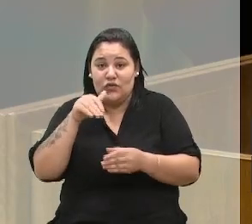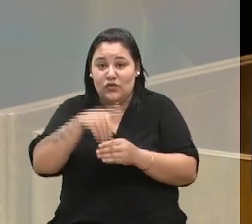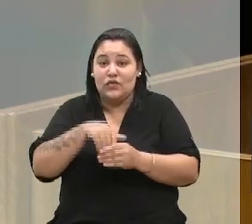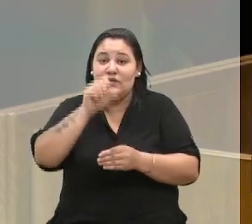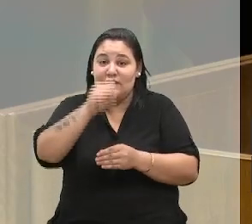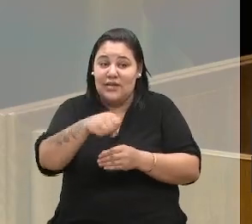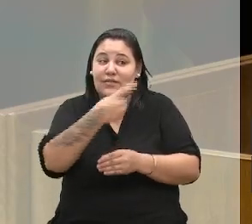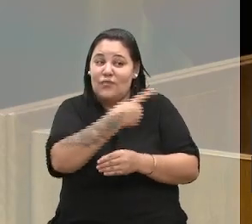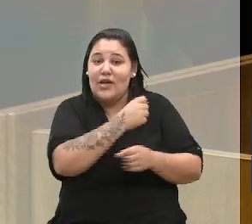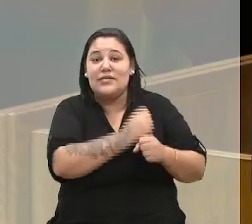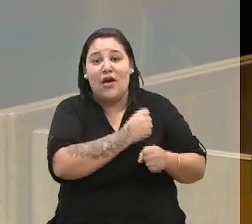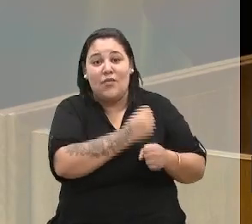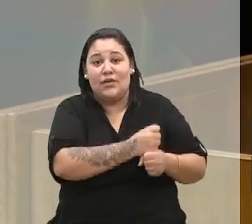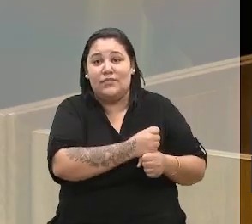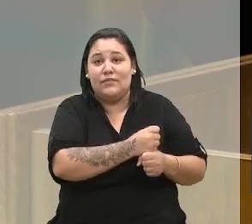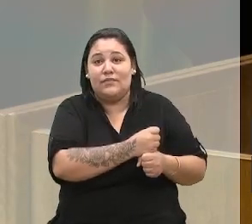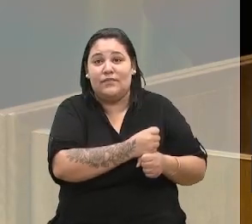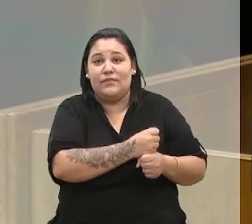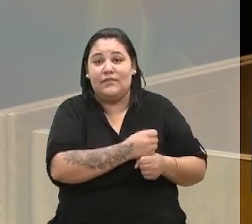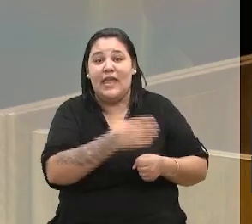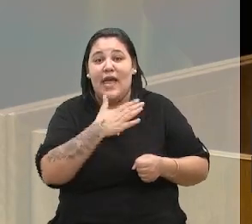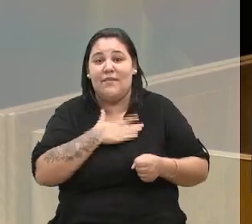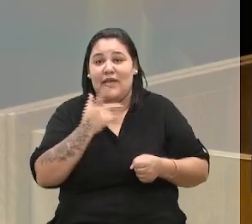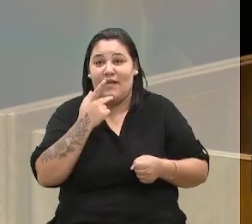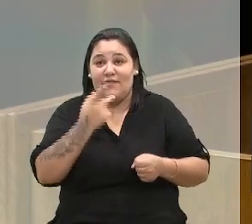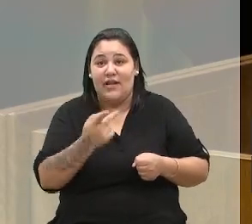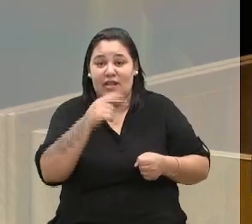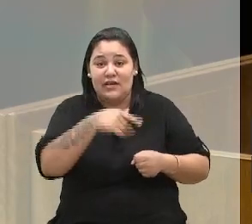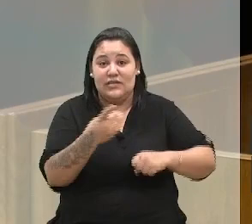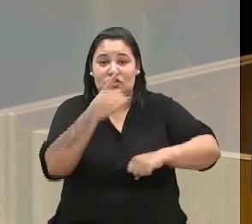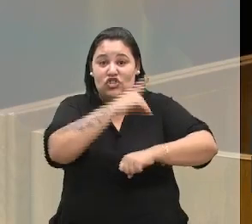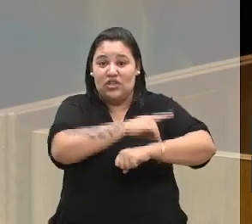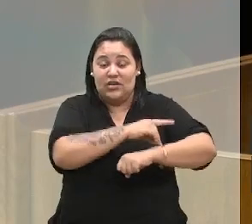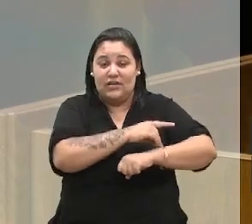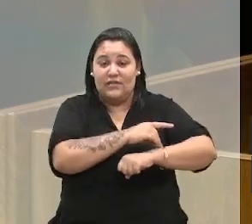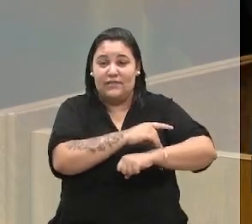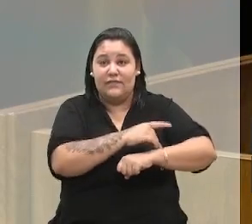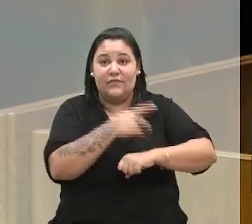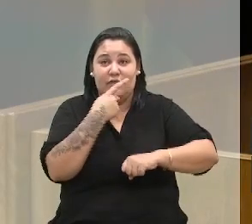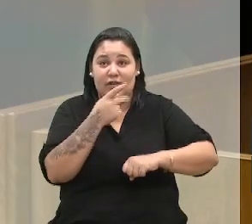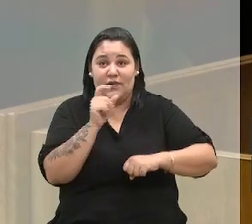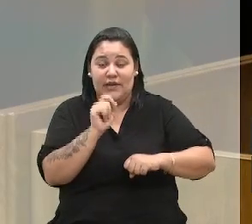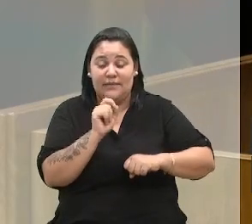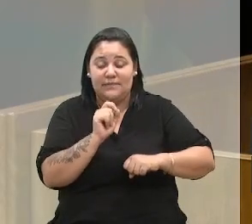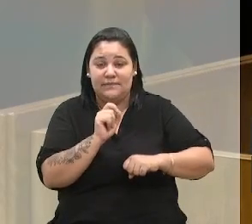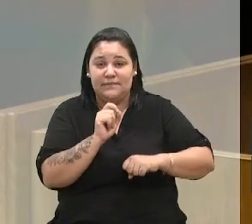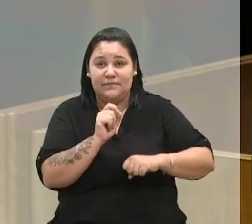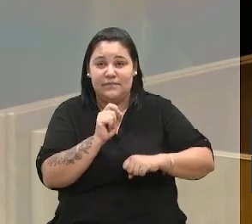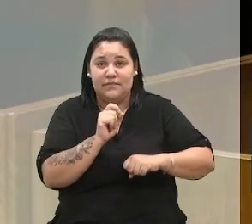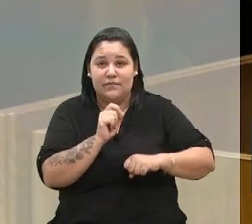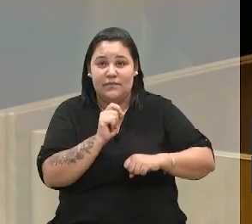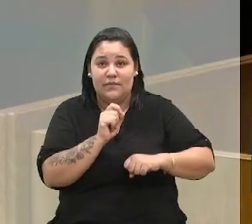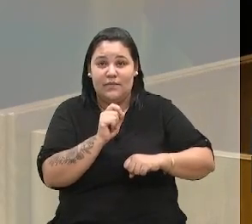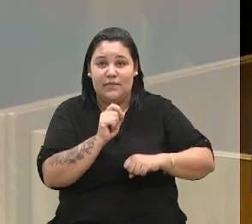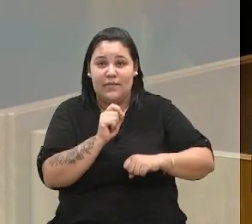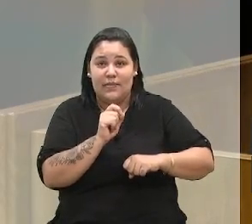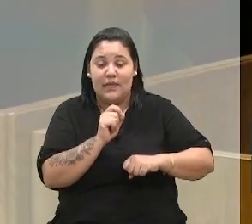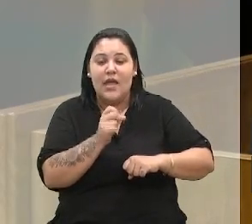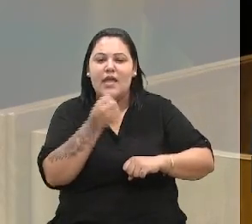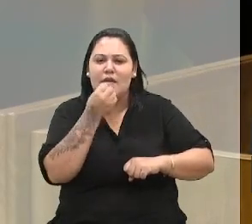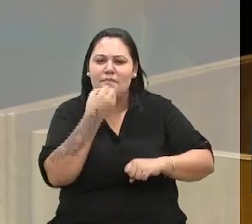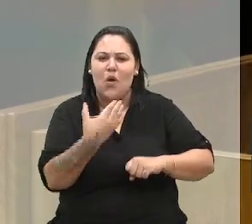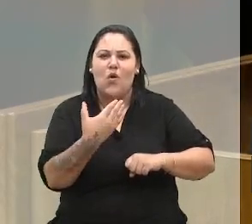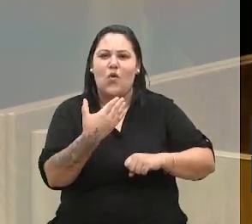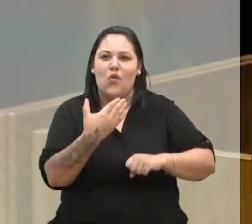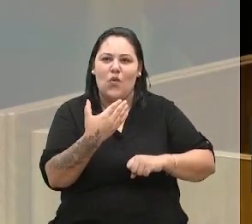Fórmula. E a minha fala aqui nesse dia foi o seguinte: olhe nos anais, que bom que o primo rico